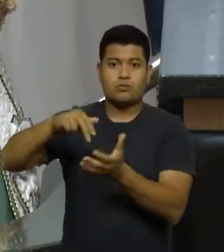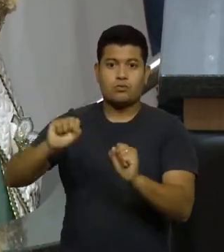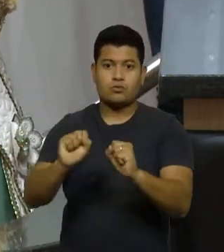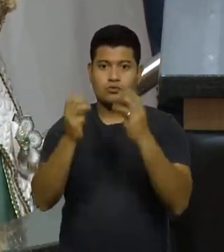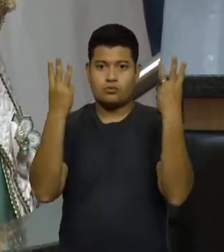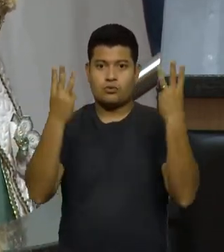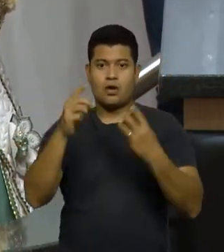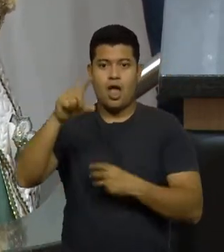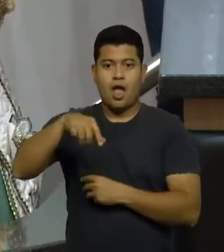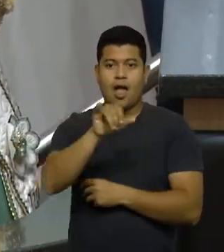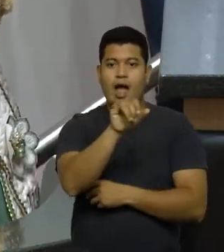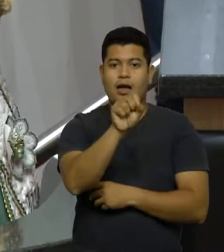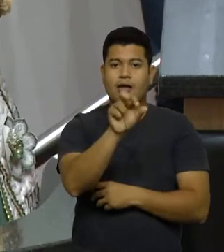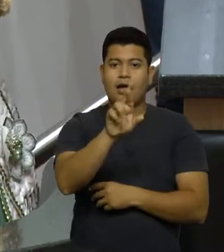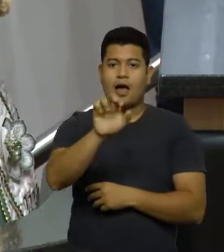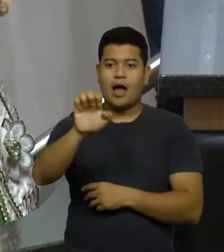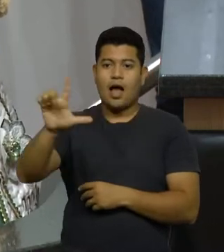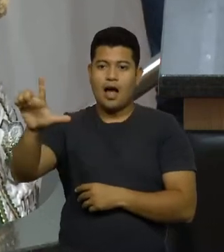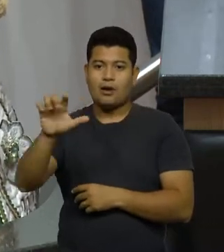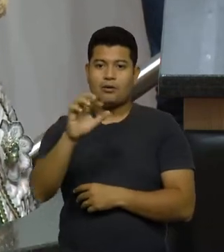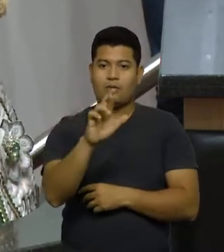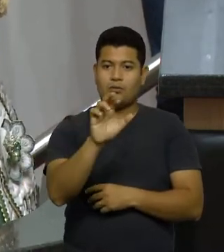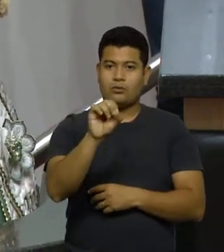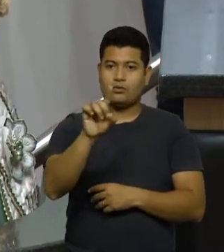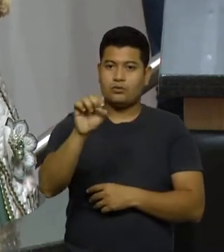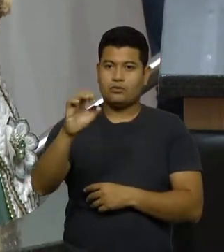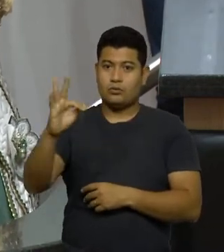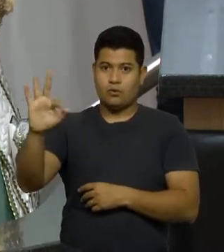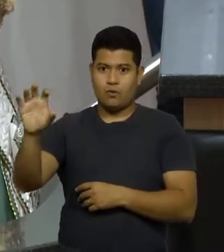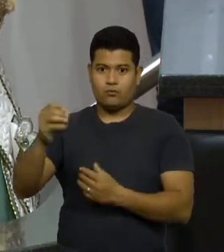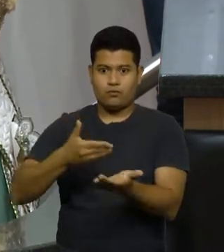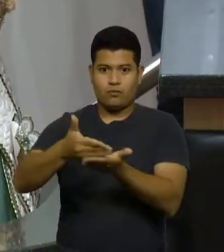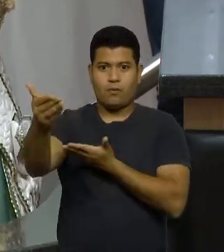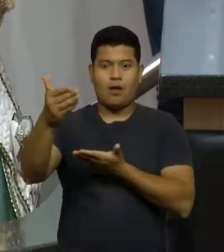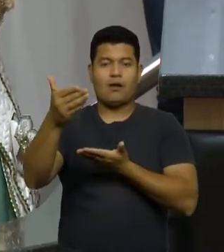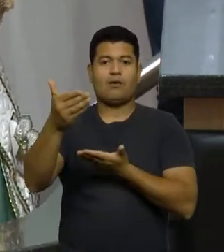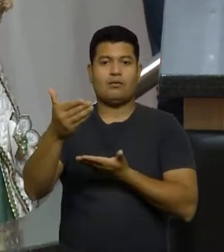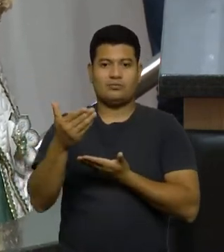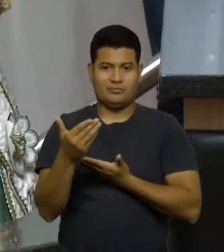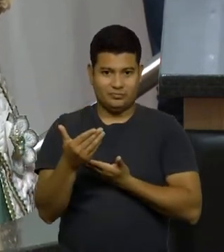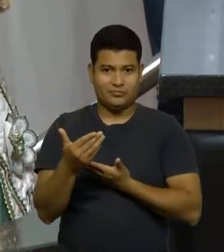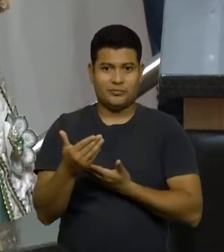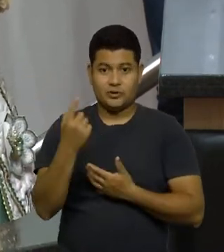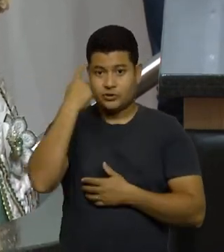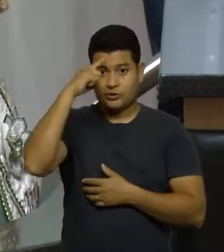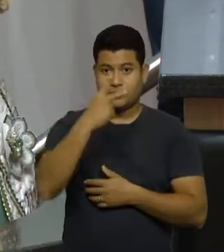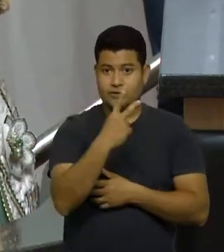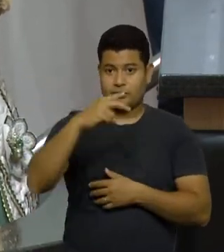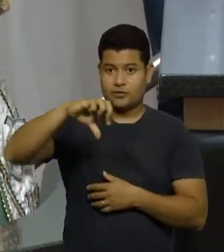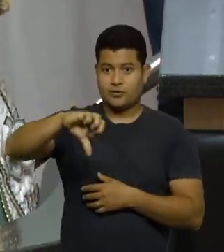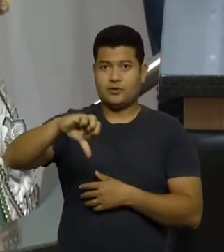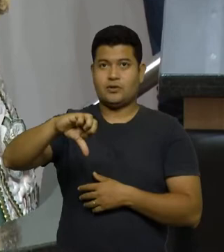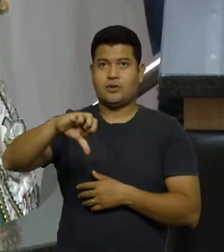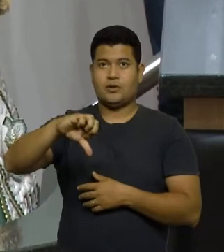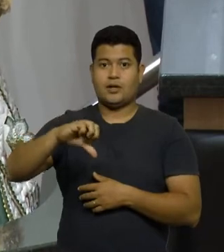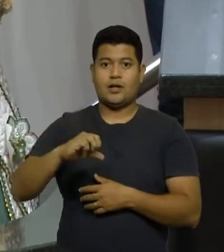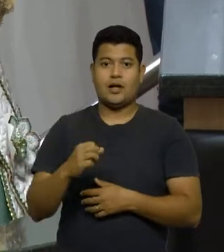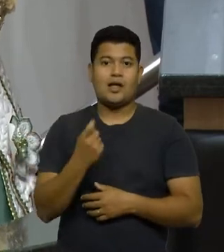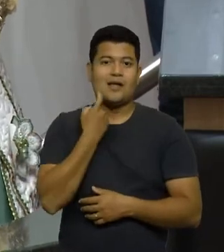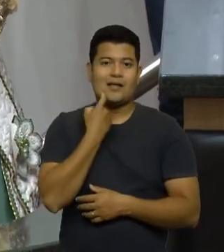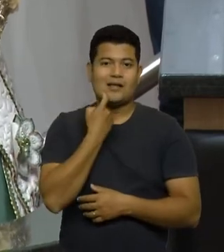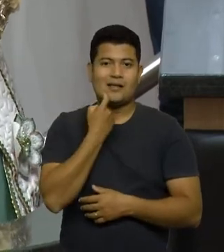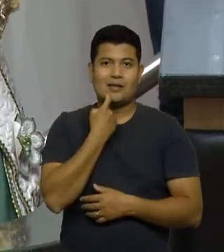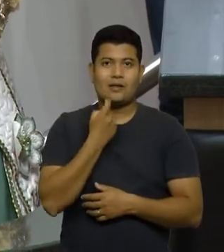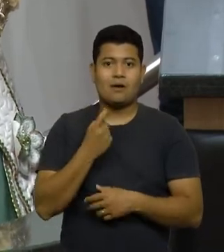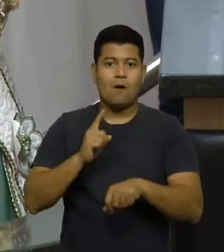Israel Rodolfo, que terá a abertura do parque no dia 29, que é no dia da sexta-feira, às